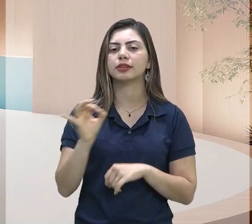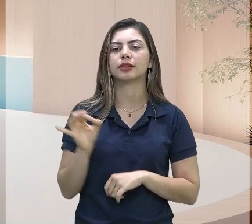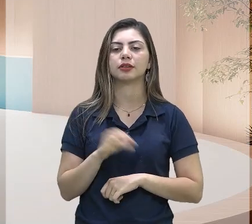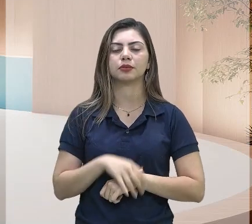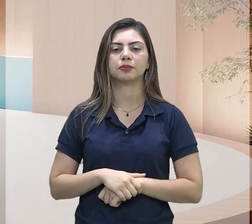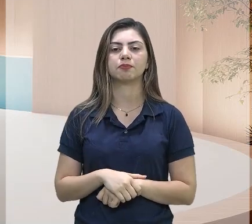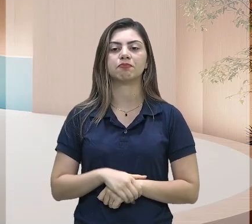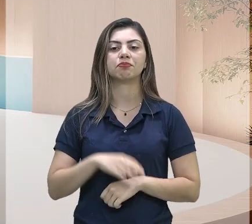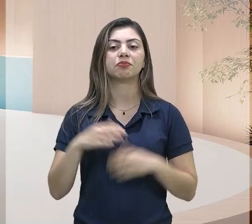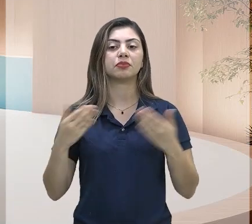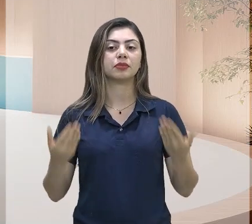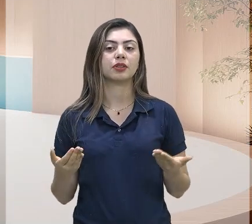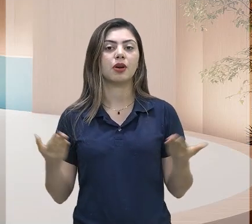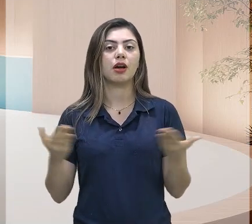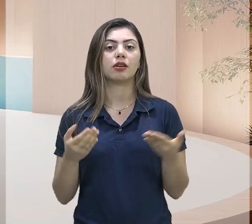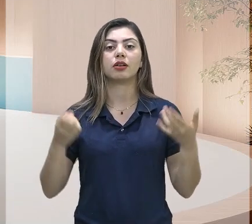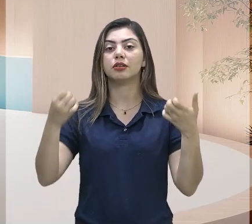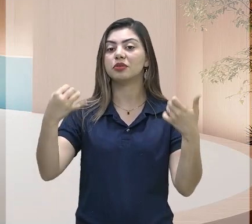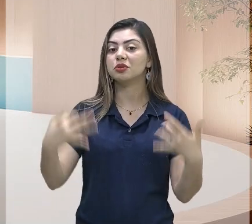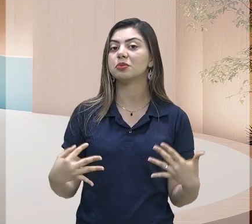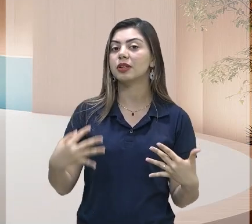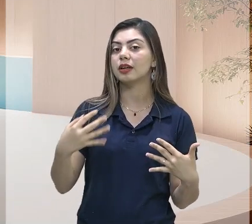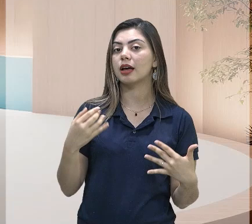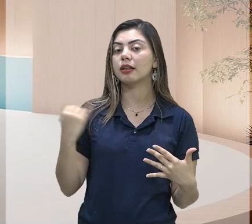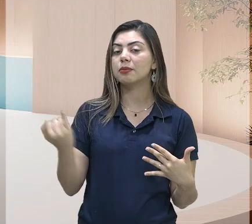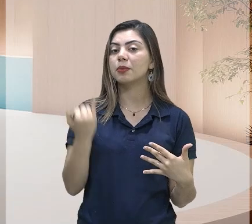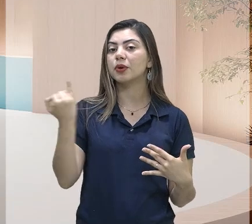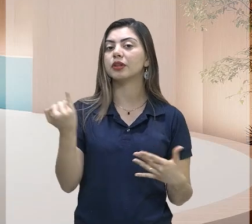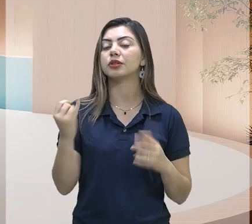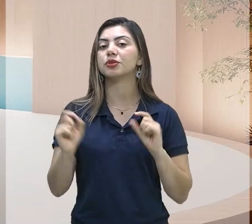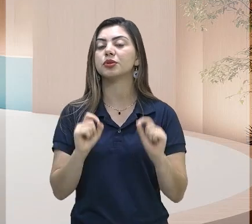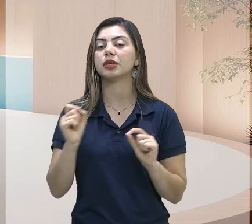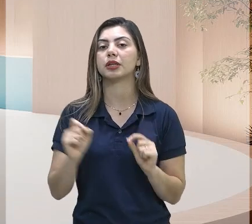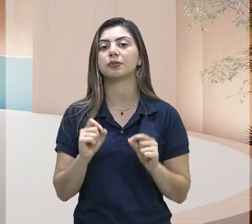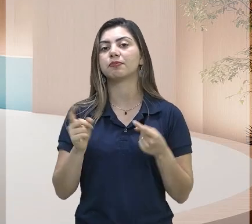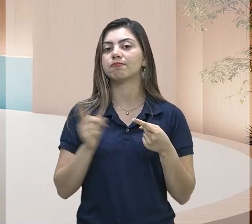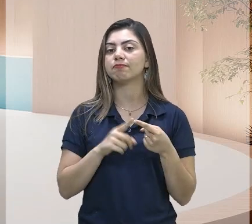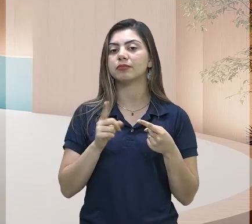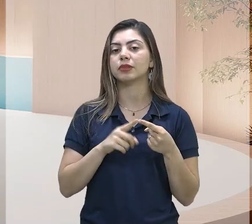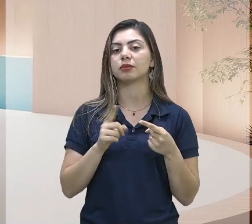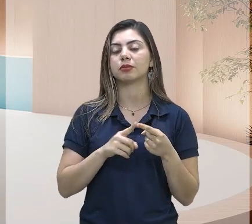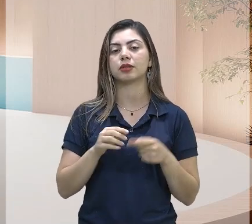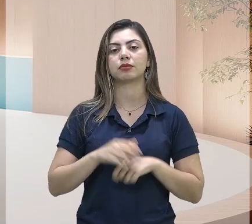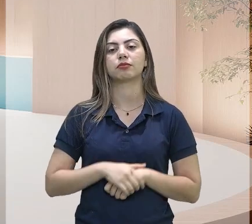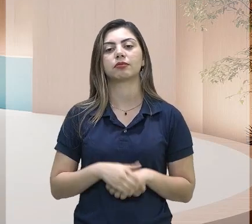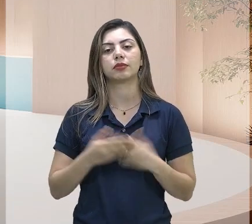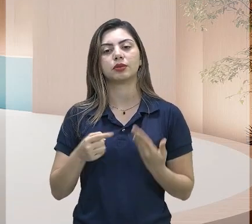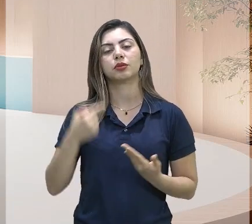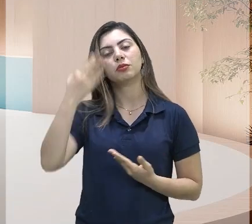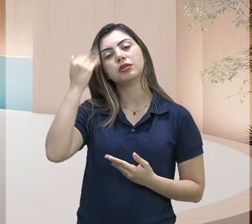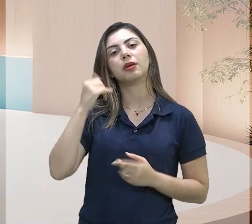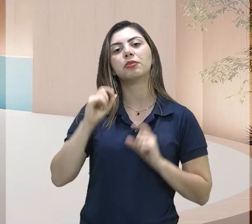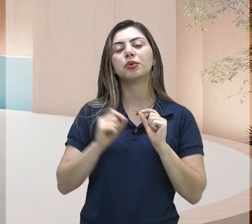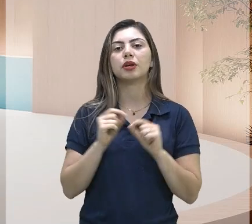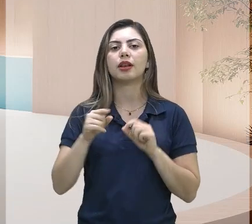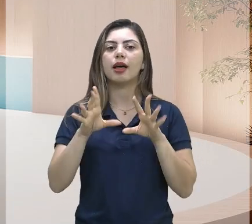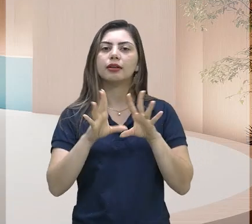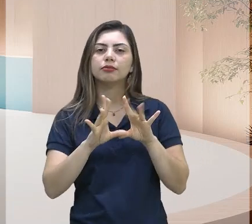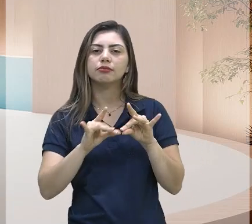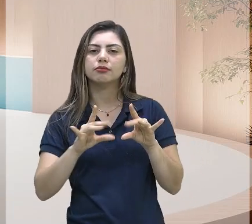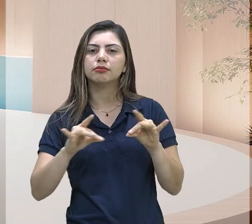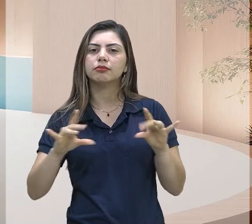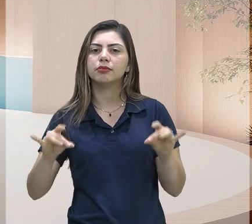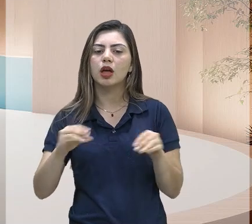eu gostaria de explicar para vocês uma coisa que é importante aqui. Primeiro, do ponto de vista da textura, a gente pode ter